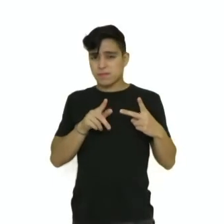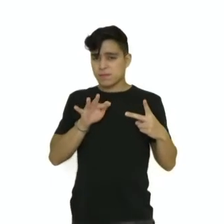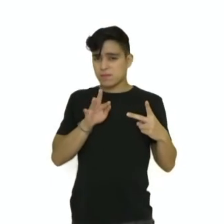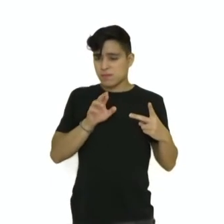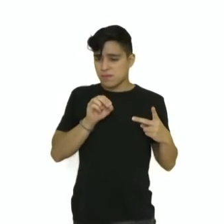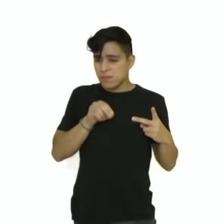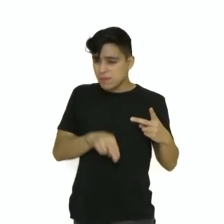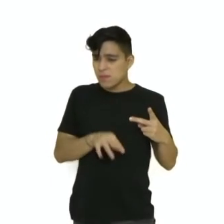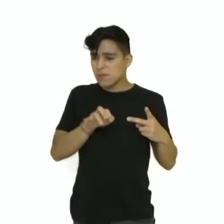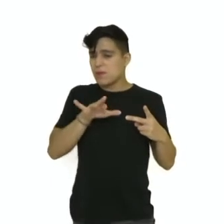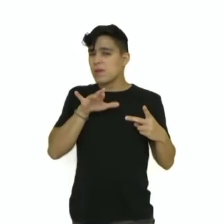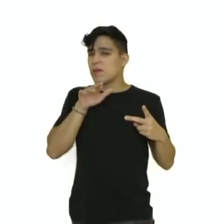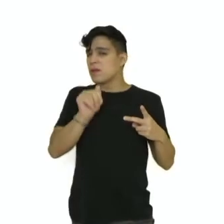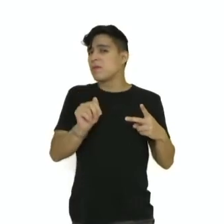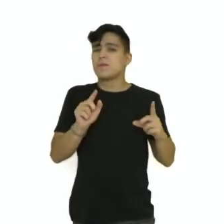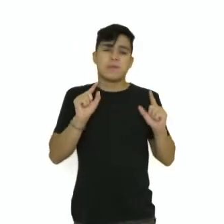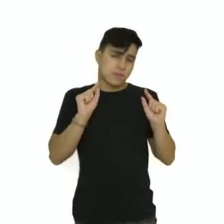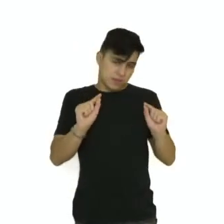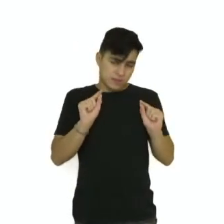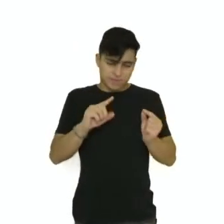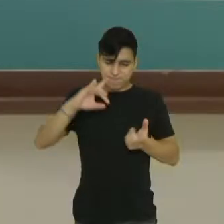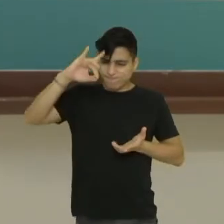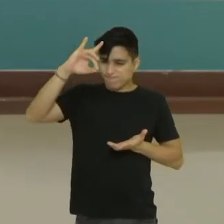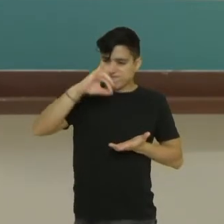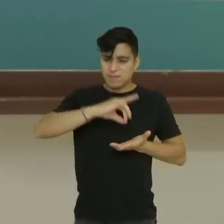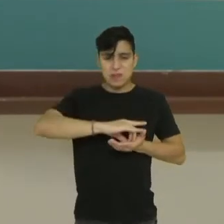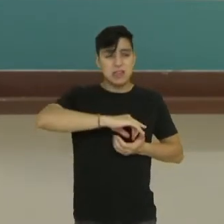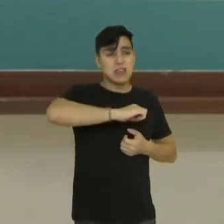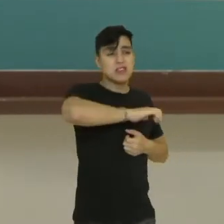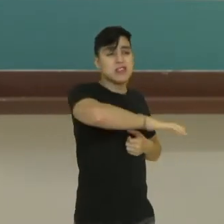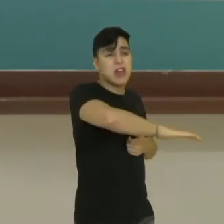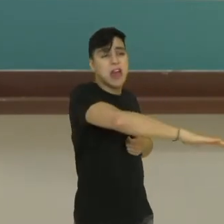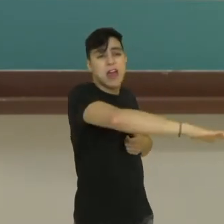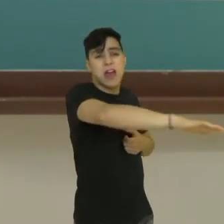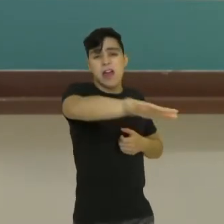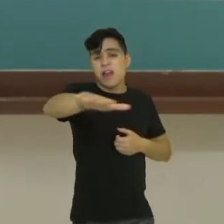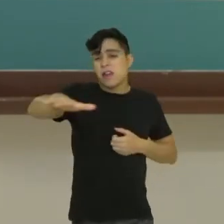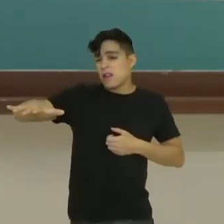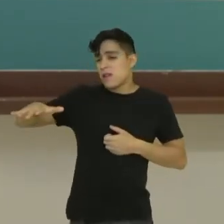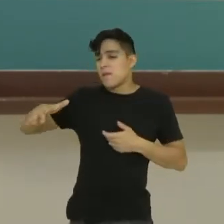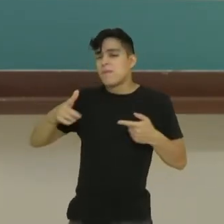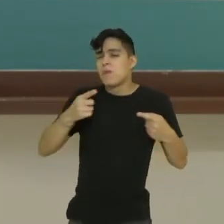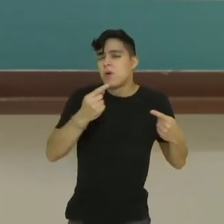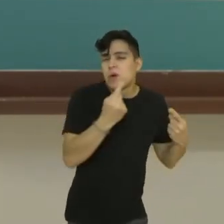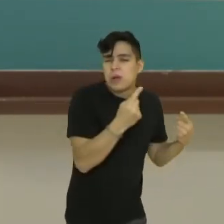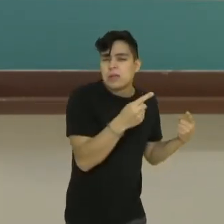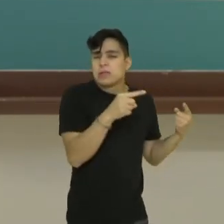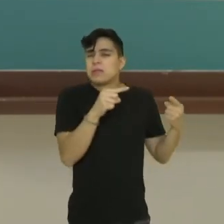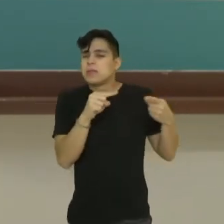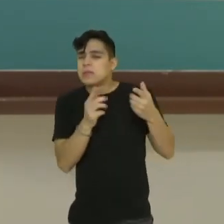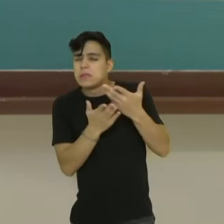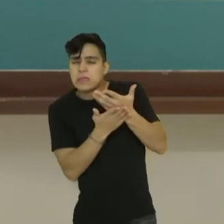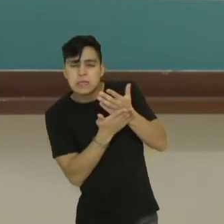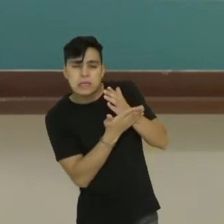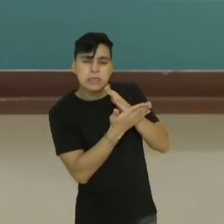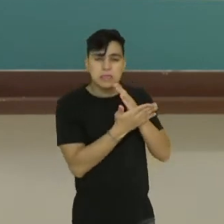fronteira, nós já estamos falando, de toda a área de abrangência e políticas que precisam ser